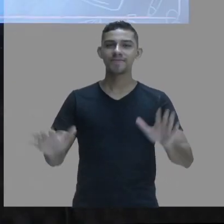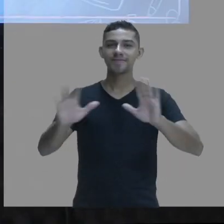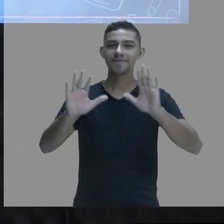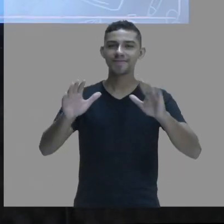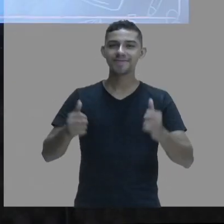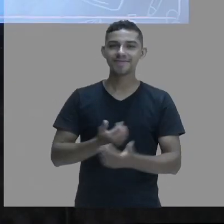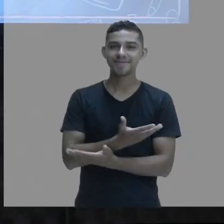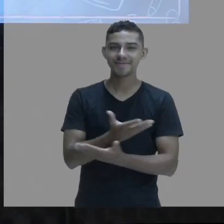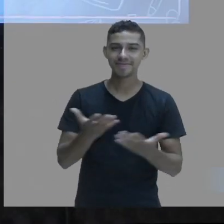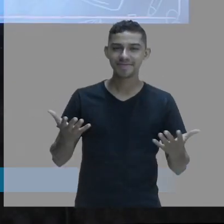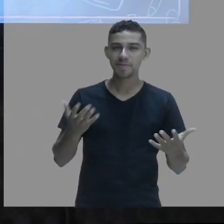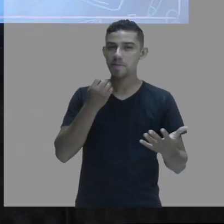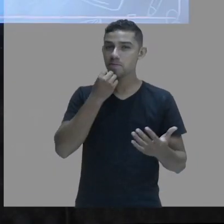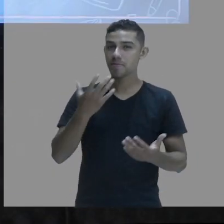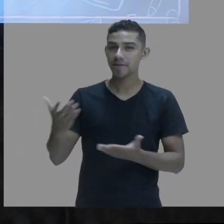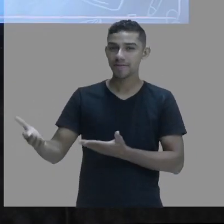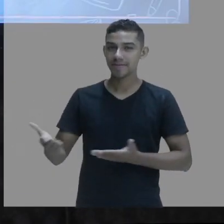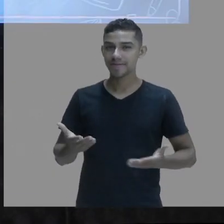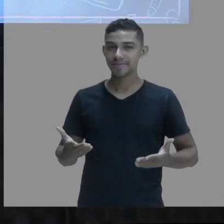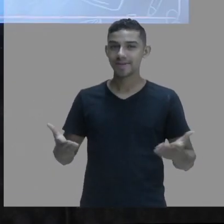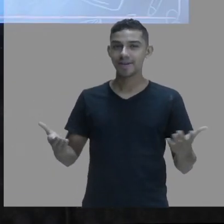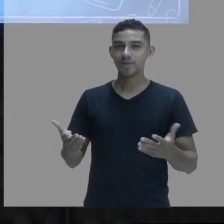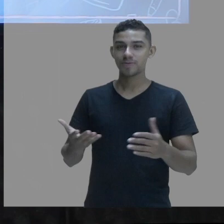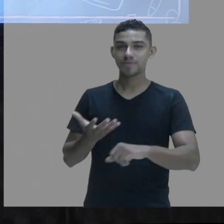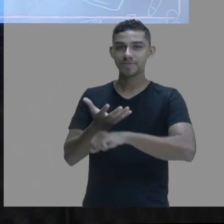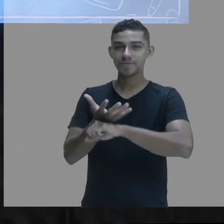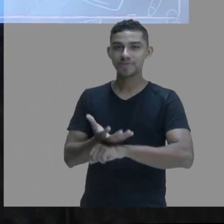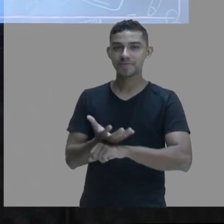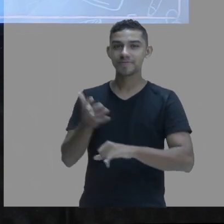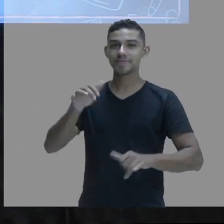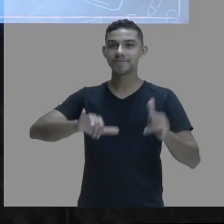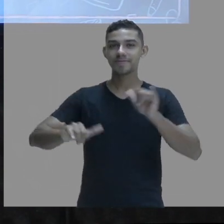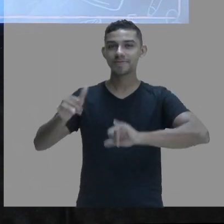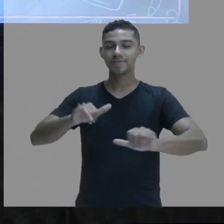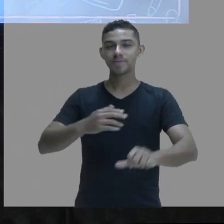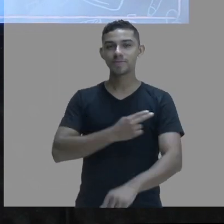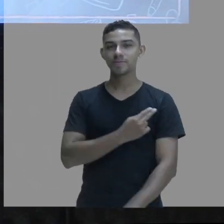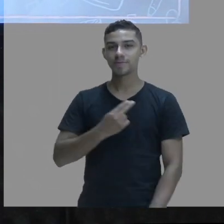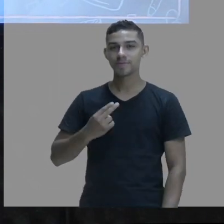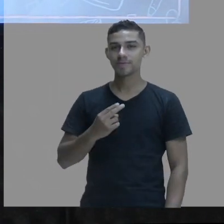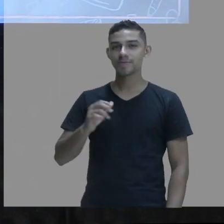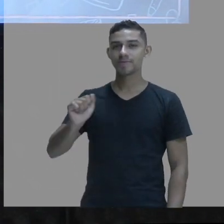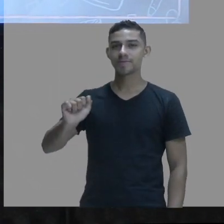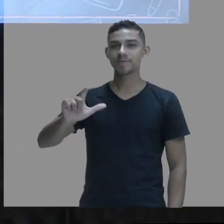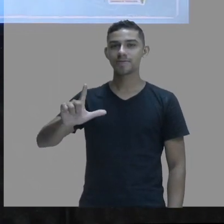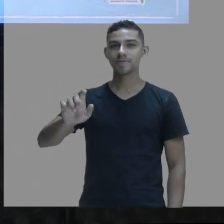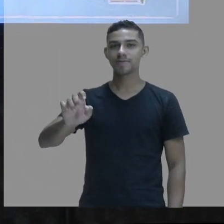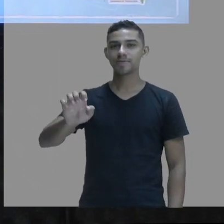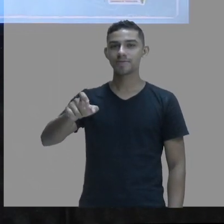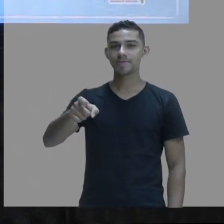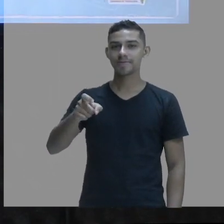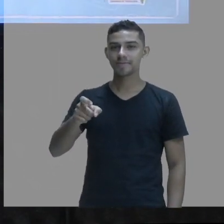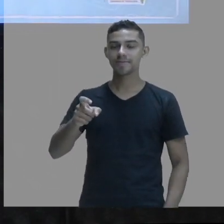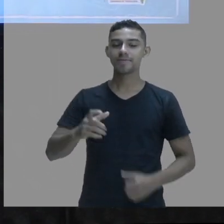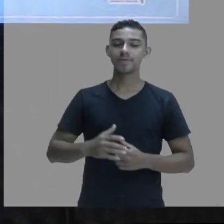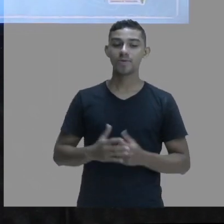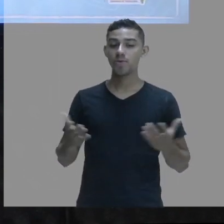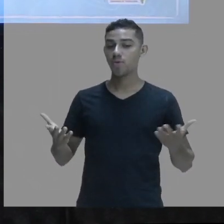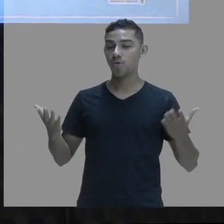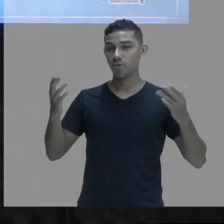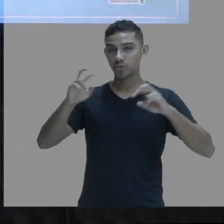turma, seja muito bem-vindo a mais uma aula de Química. Sou o professor Alex e hoje nós